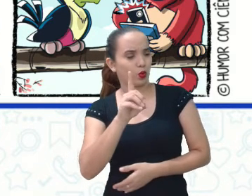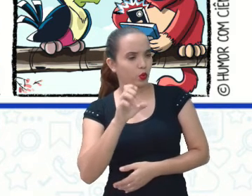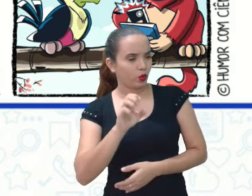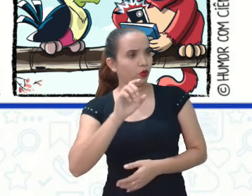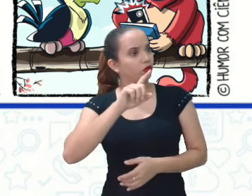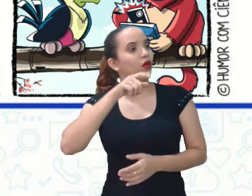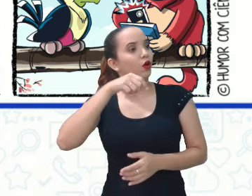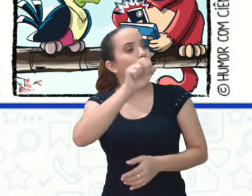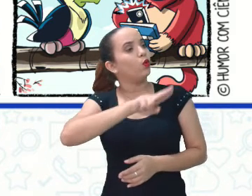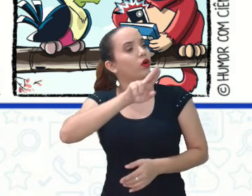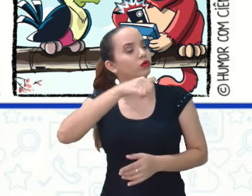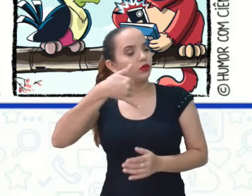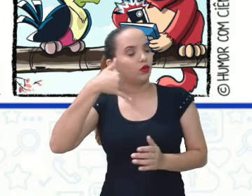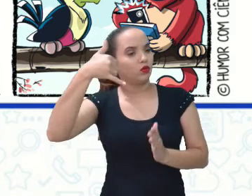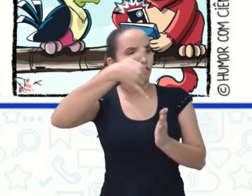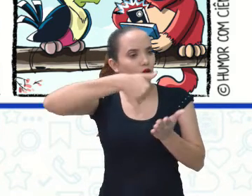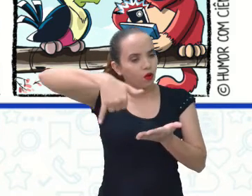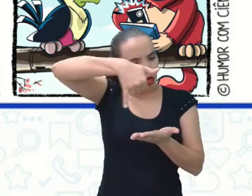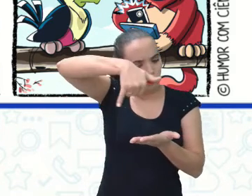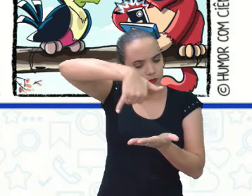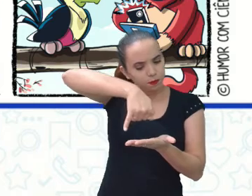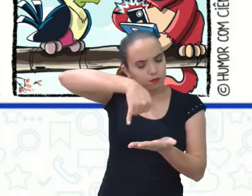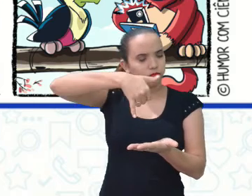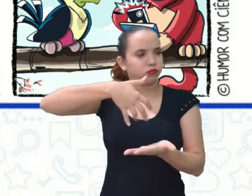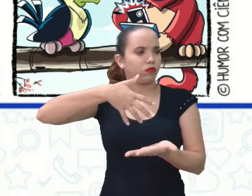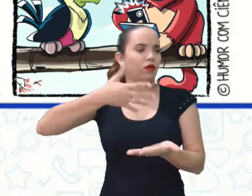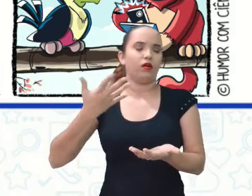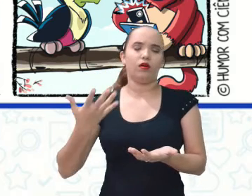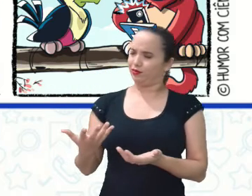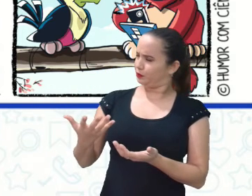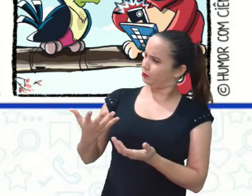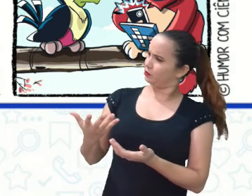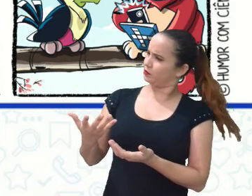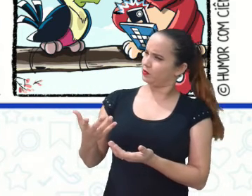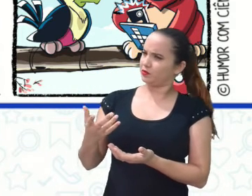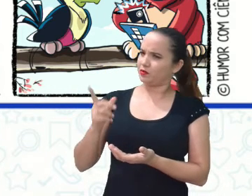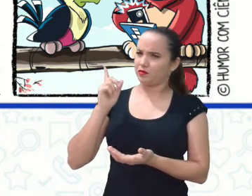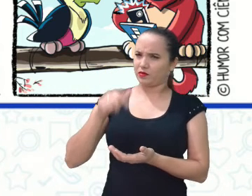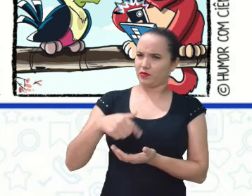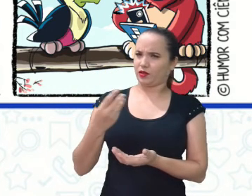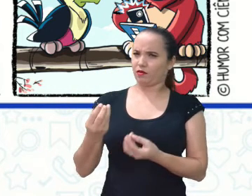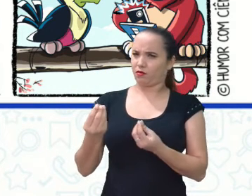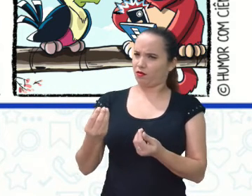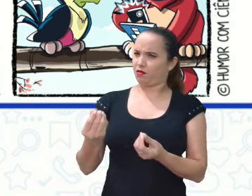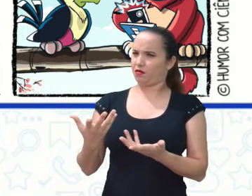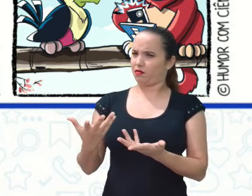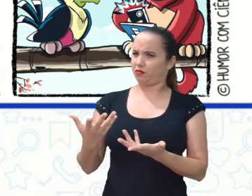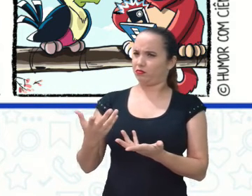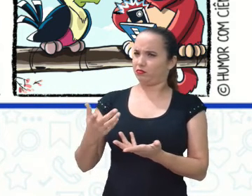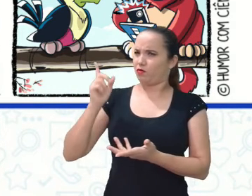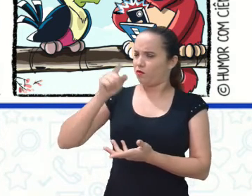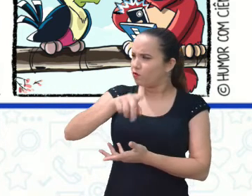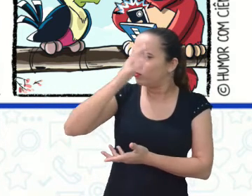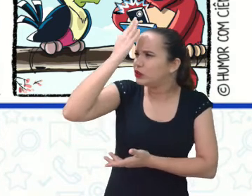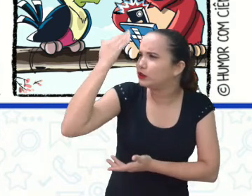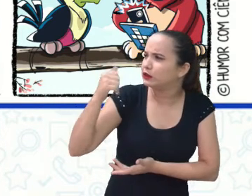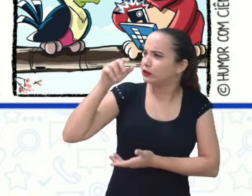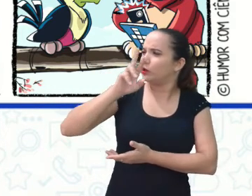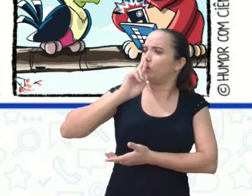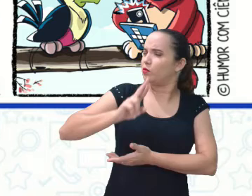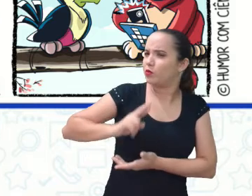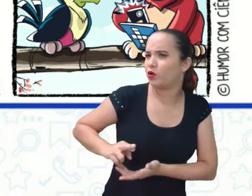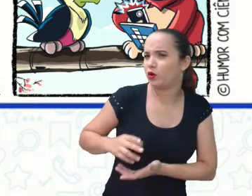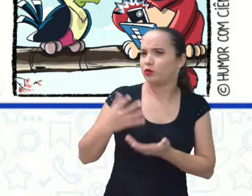desenho. Isso não é um labirinto, seu maluco. É um QR Code. Uia, você sabia a resposta